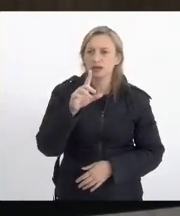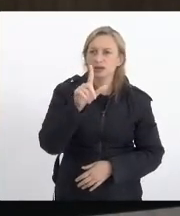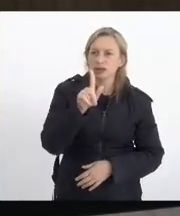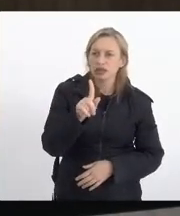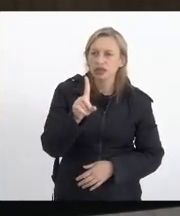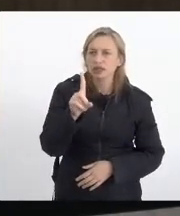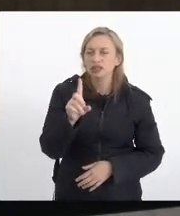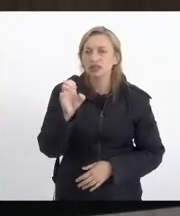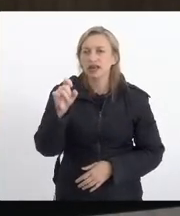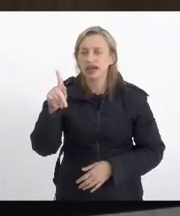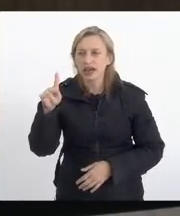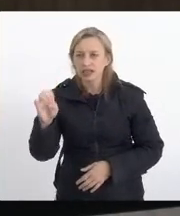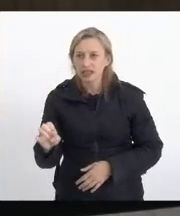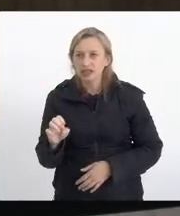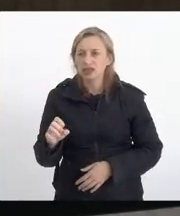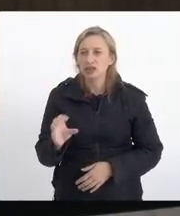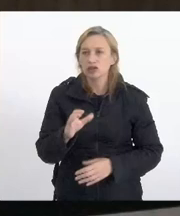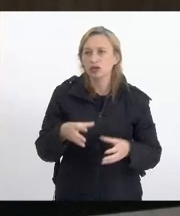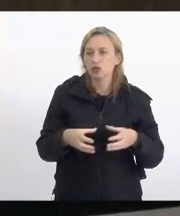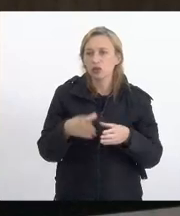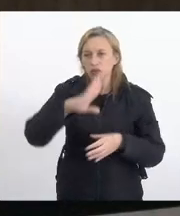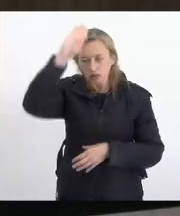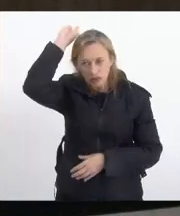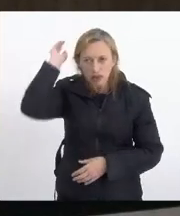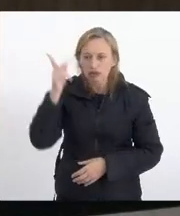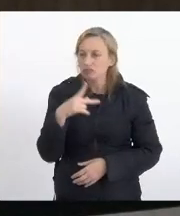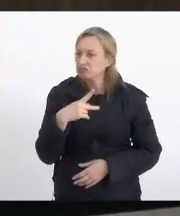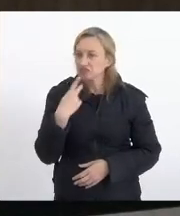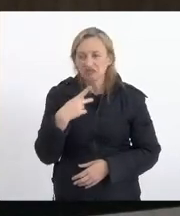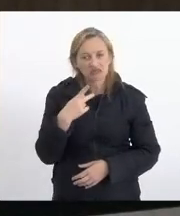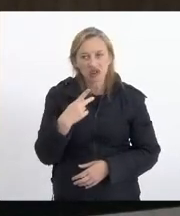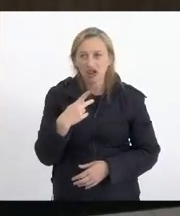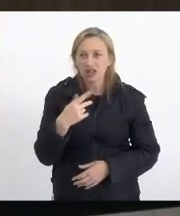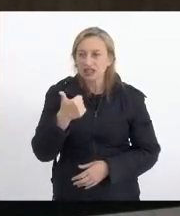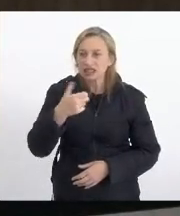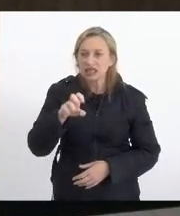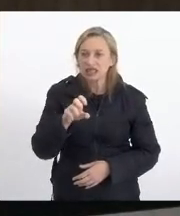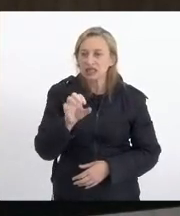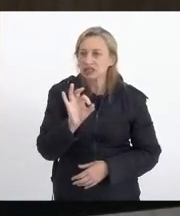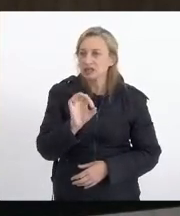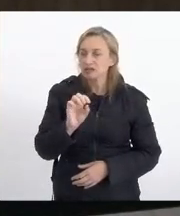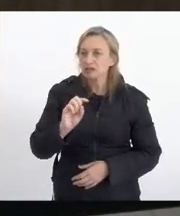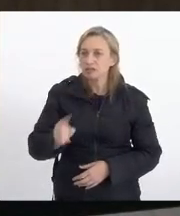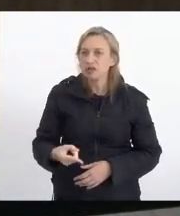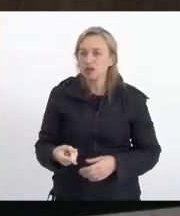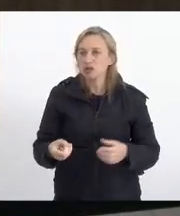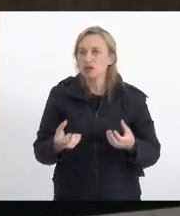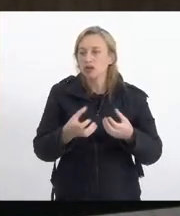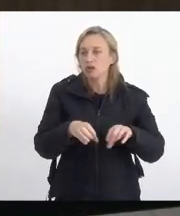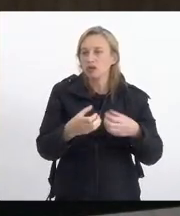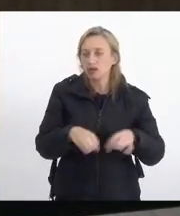Corpo Bombeiro, em momento algum, fala nesses 15 mil concursados